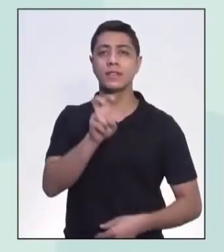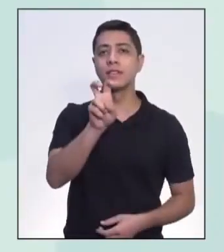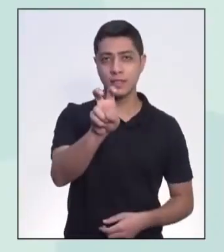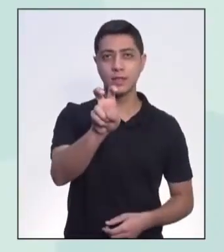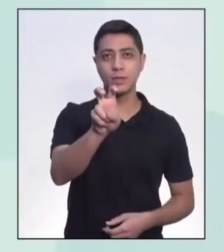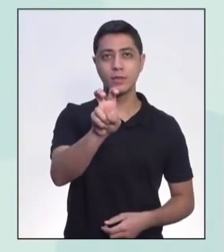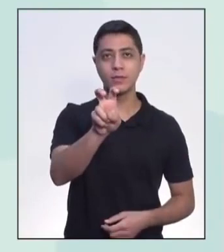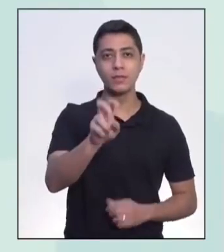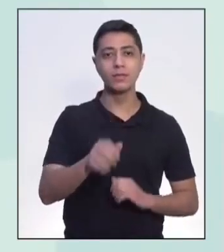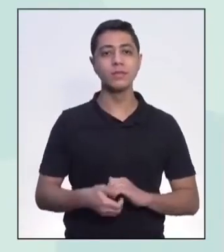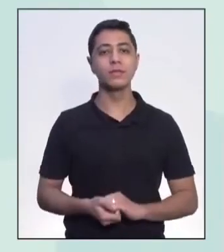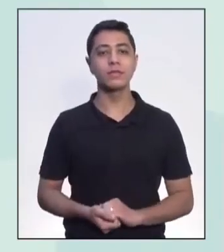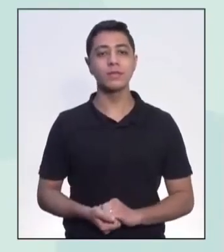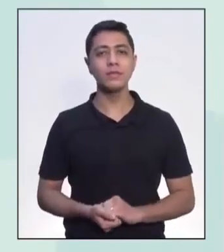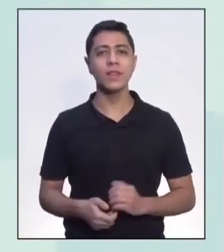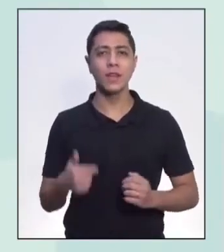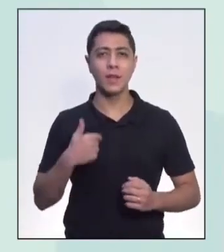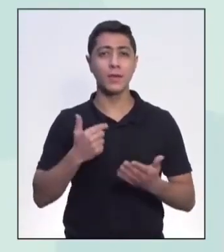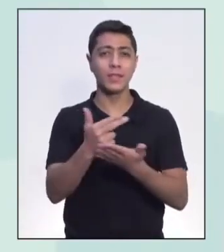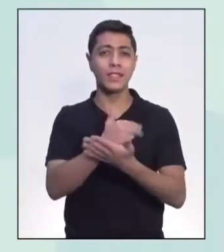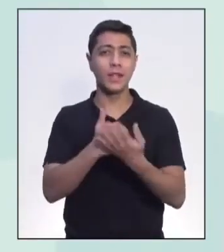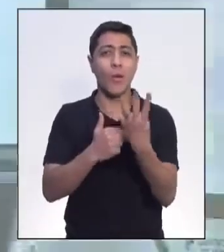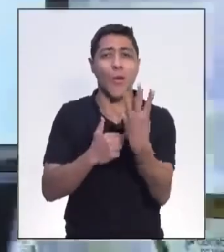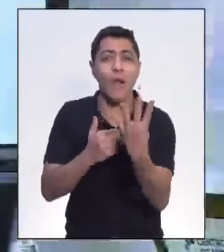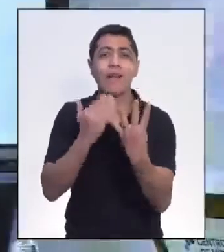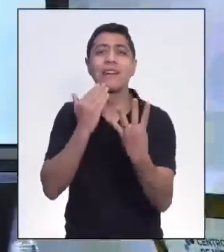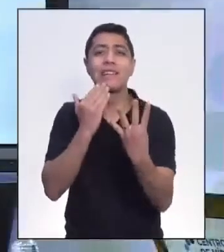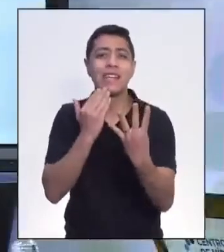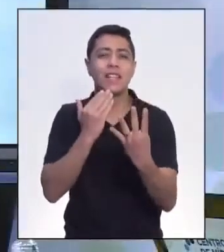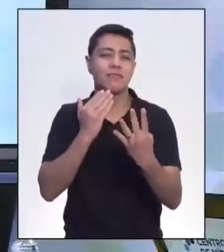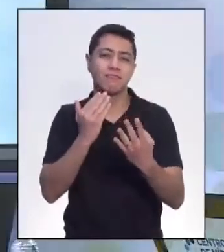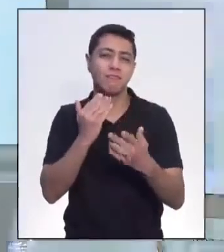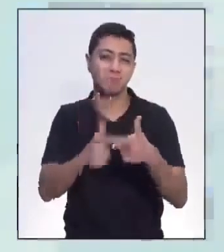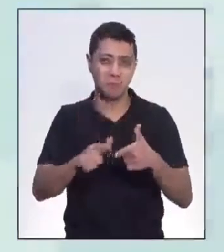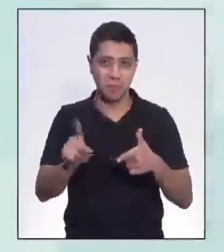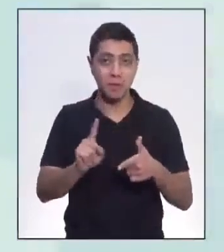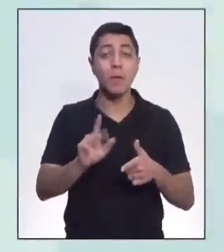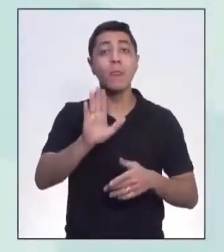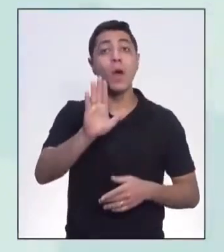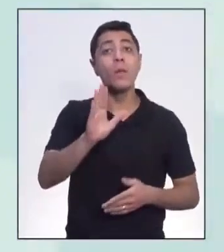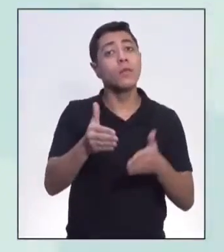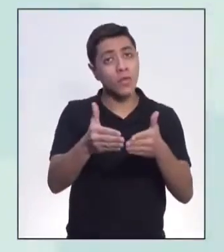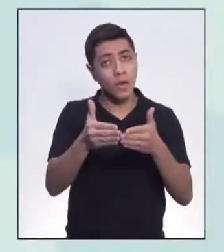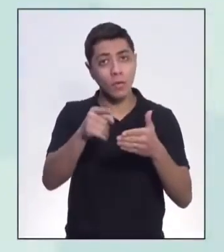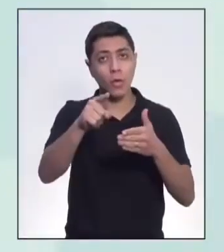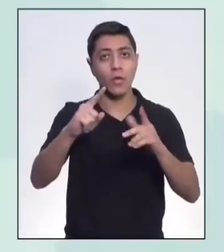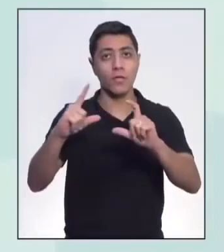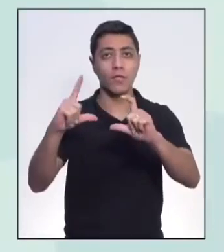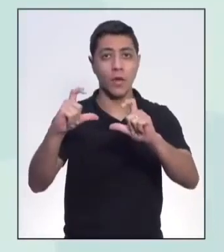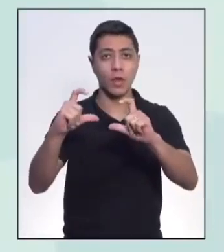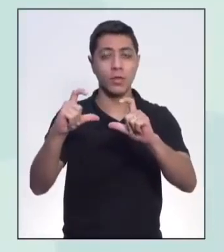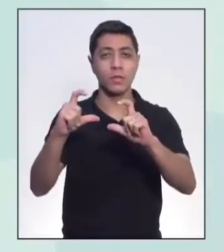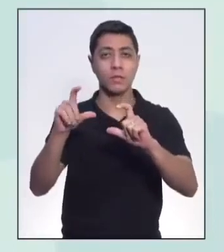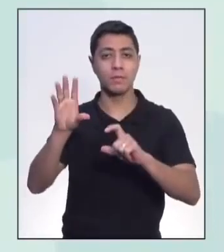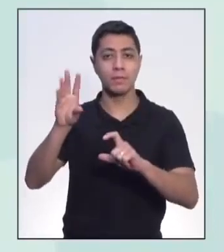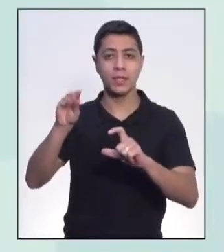Muito bom. Esse 4 ficou muito feio, mas tá bom. Muito bom. Tira um print da tela, por favor. Sim. Porque na atividade